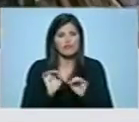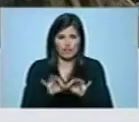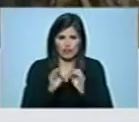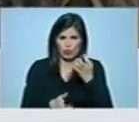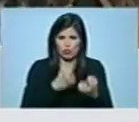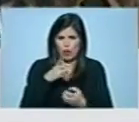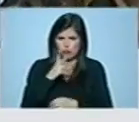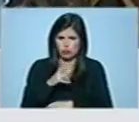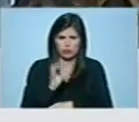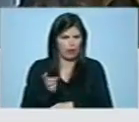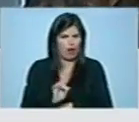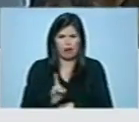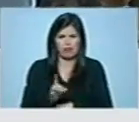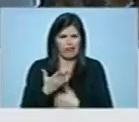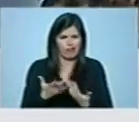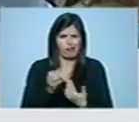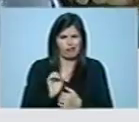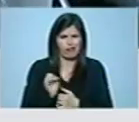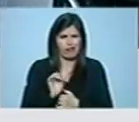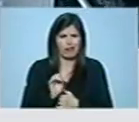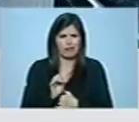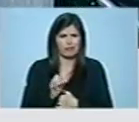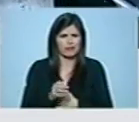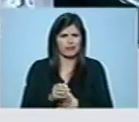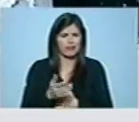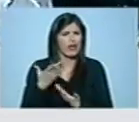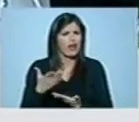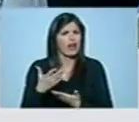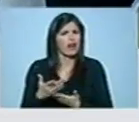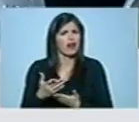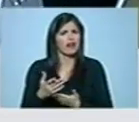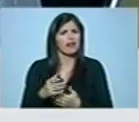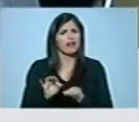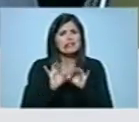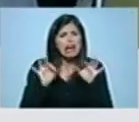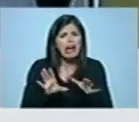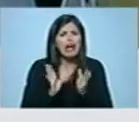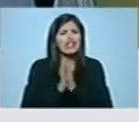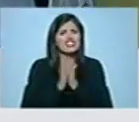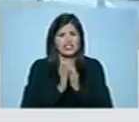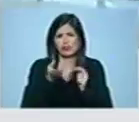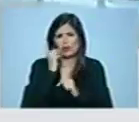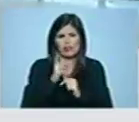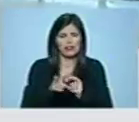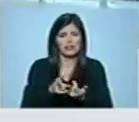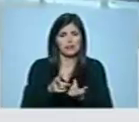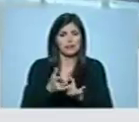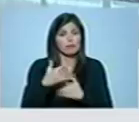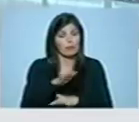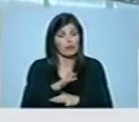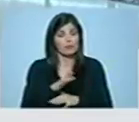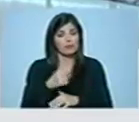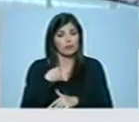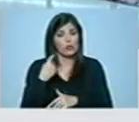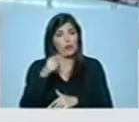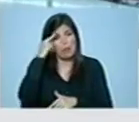à portuguesa? Não. Hoje em dia não. Já não são tão religiosos. Já não tão religiosos quanto isso, não é? Não. Mas, por exemplo, eu tinha